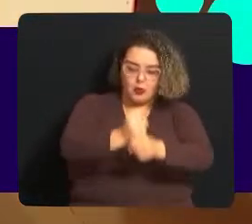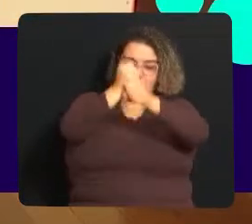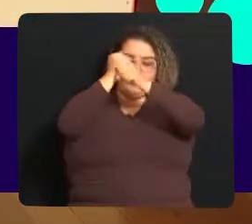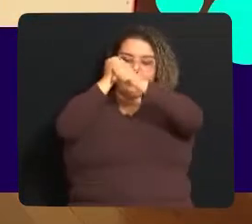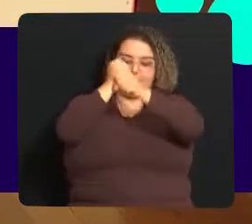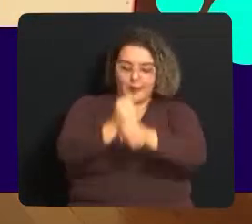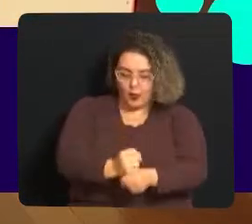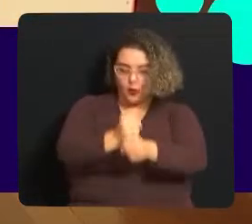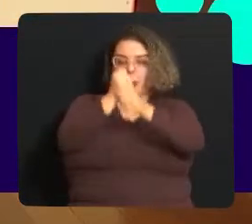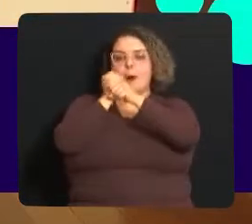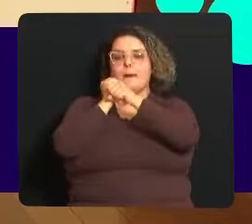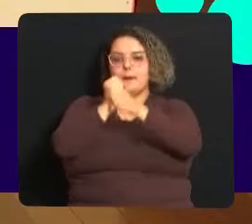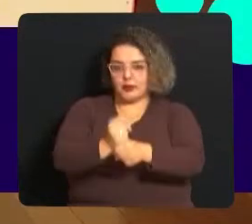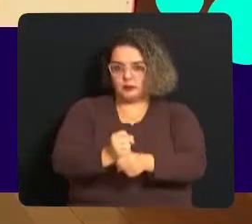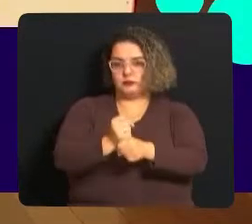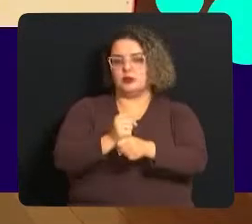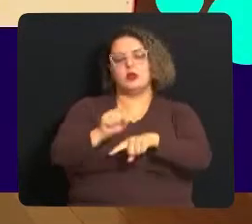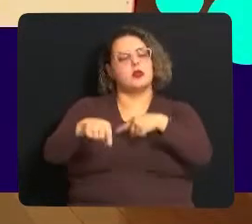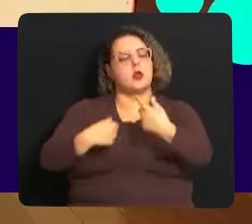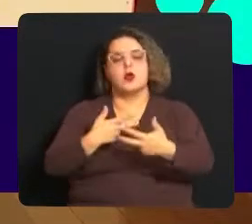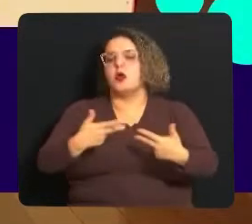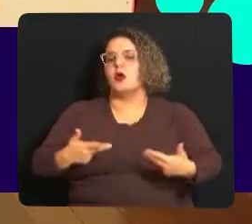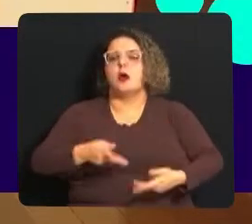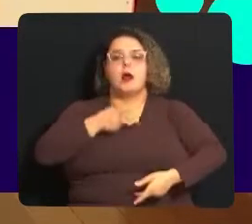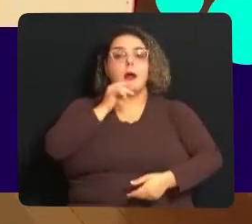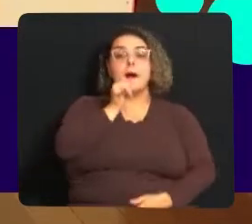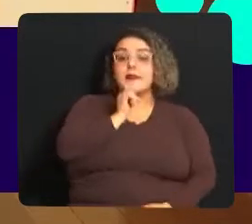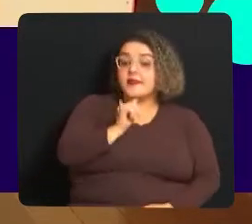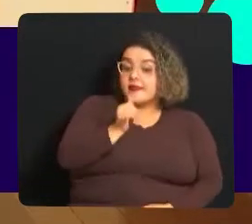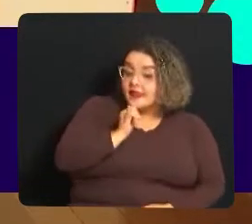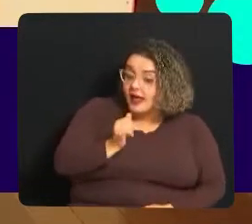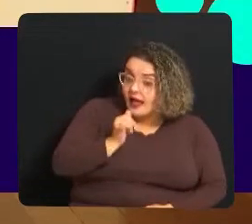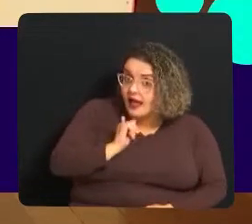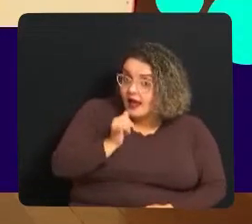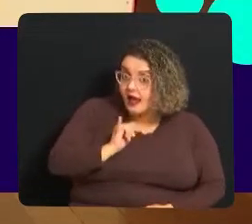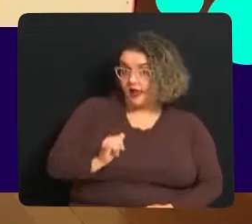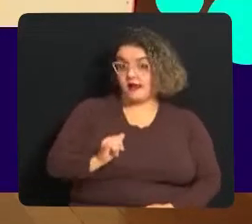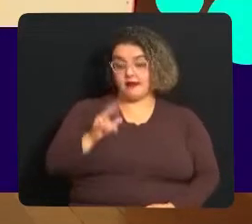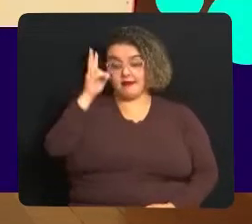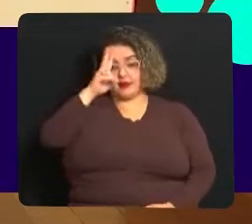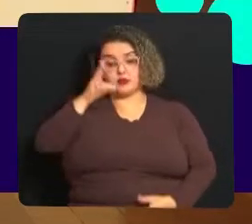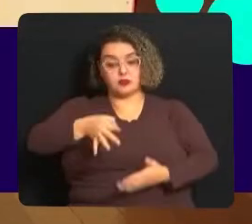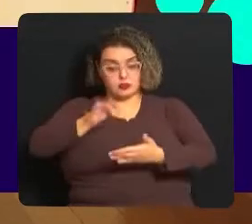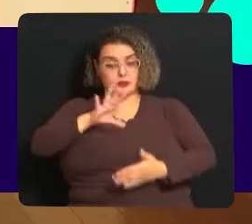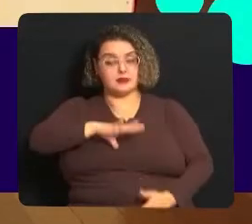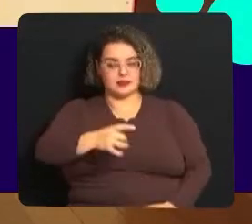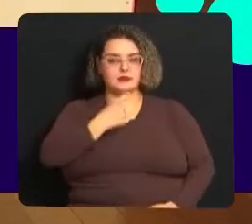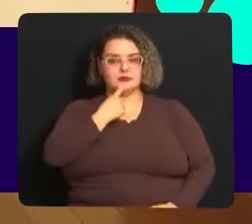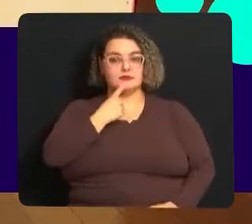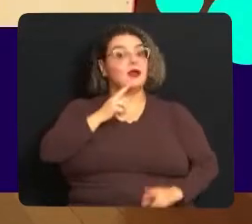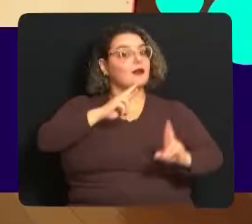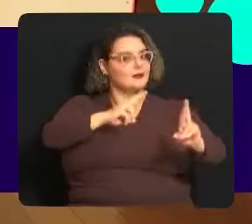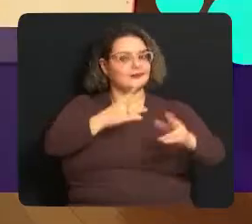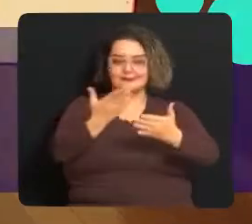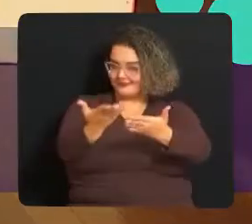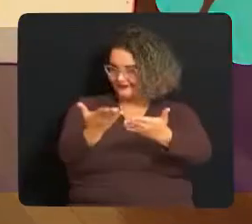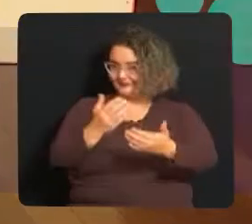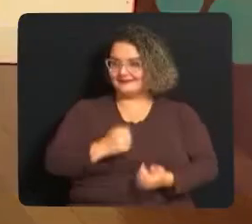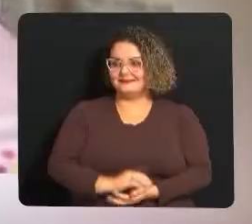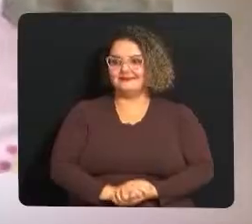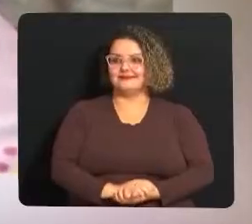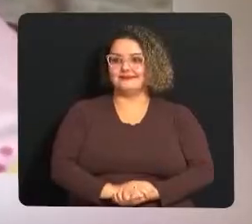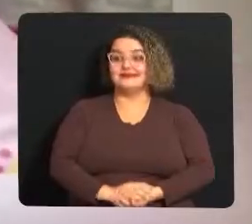desses acervos que podem contar um pouquinho mais sobre a história do café na cidade de Campinas. Esperamos por